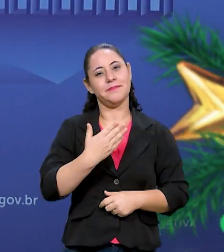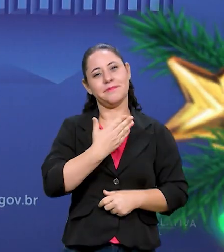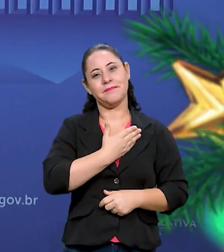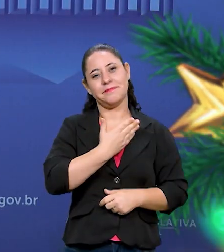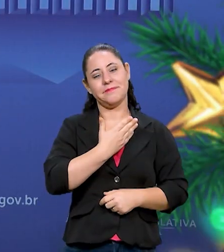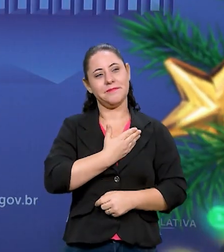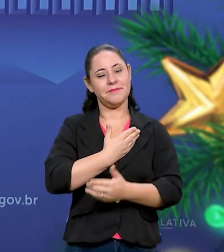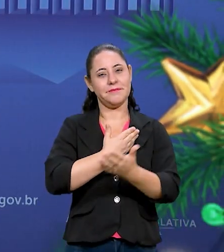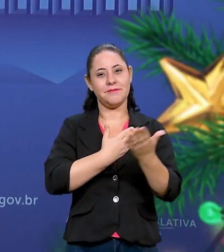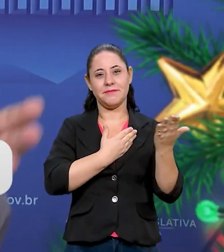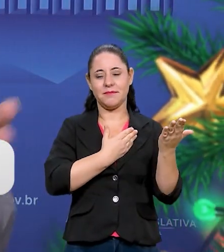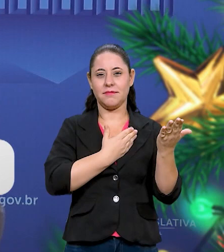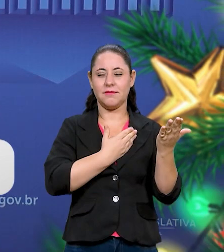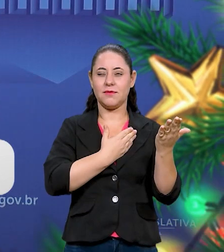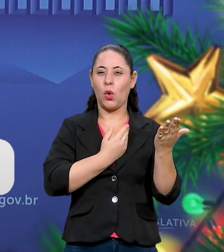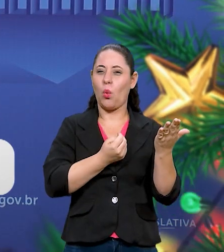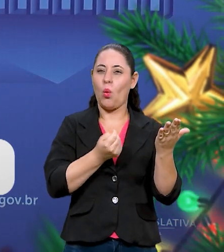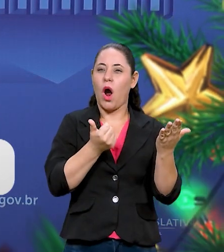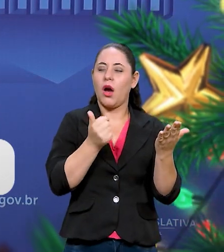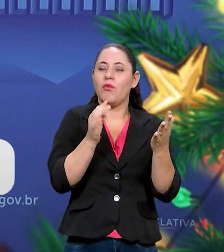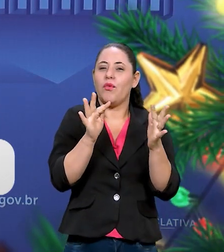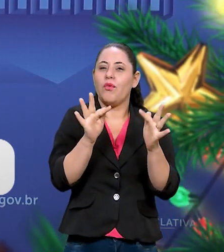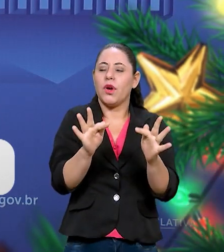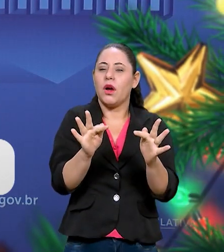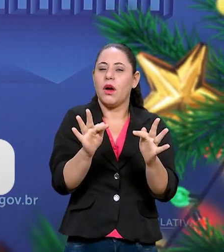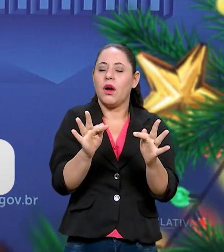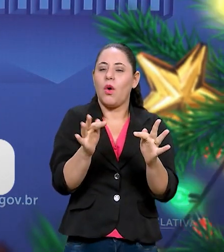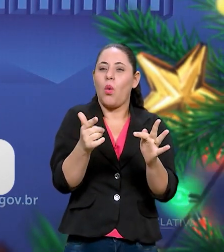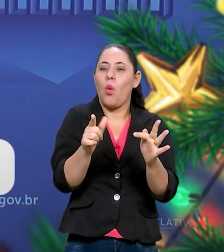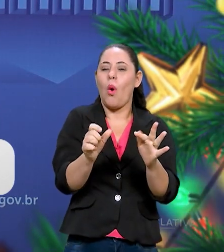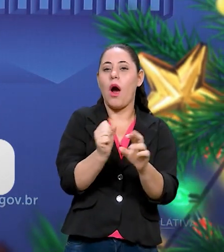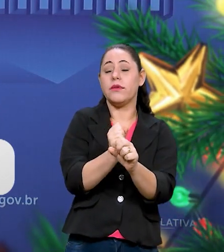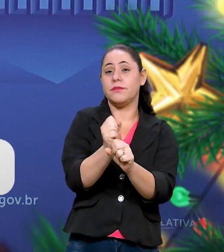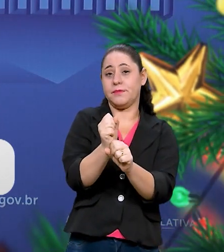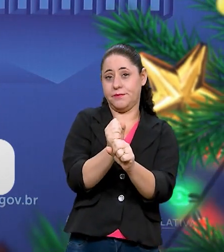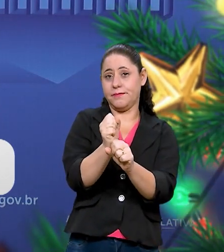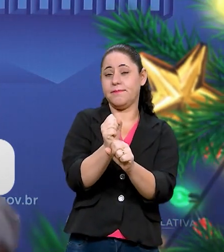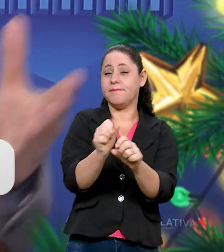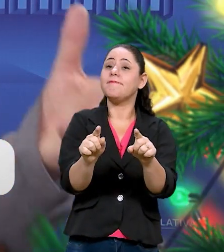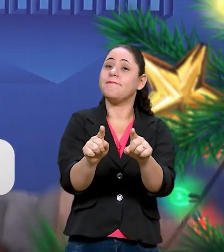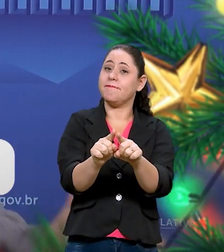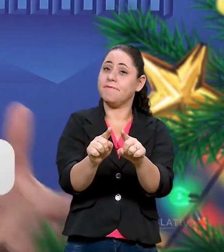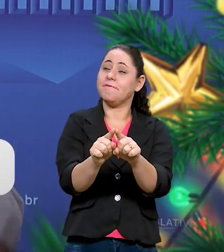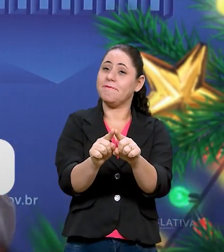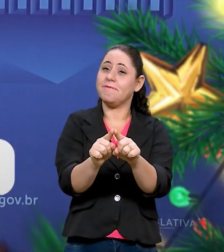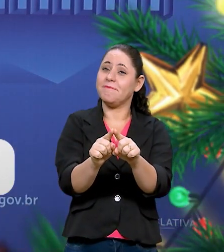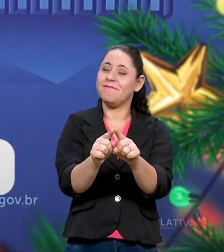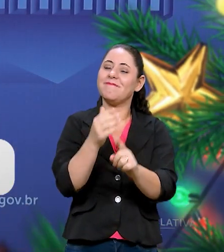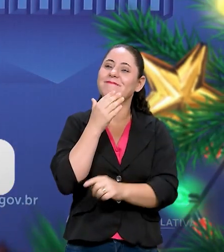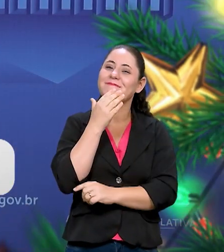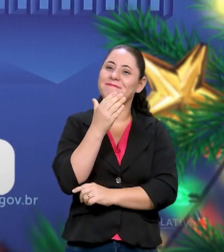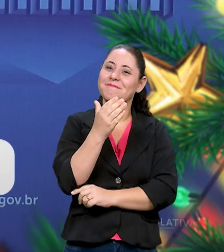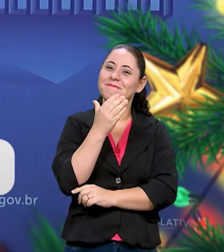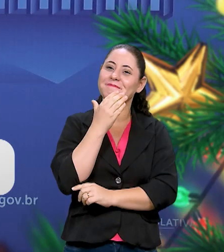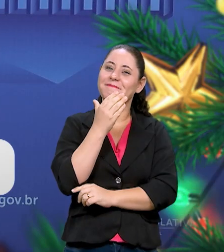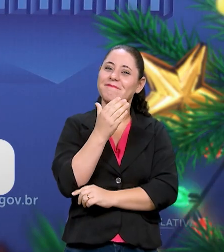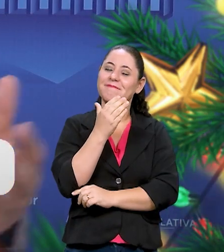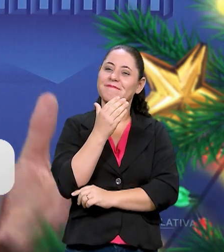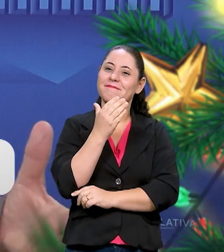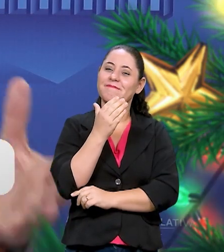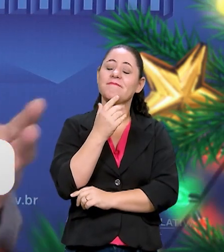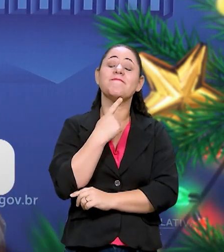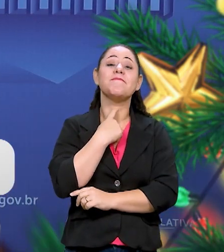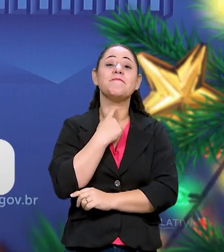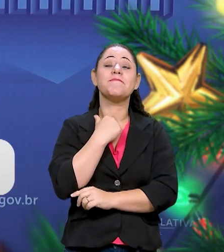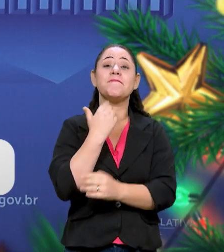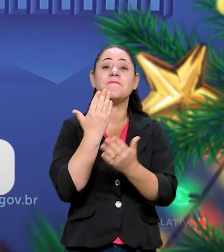Meus amigos, minhas amigas, estamos chegando ao final de mais um ano e também estamos chegando ao Natal.